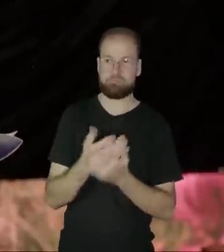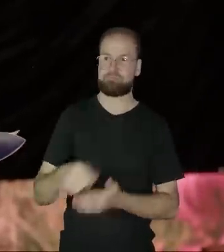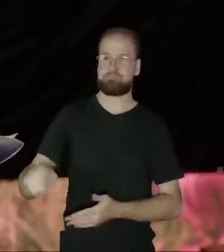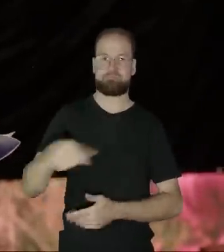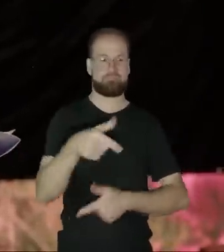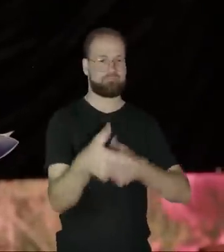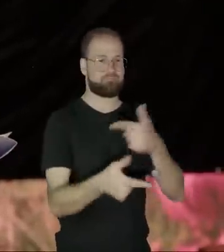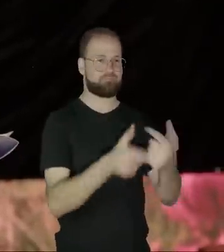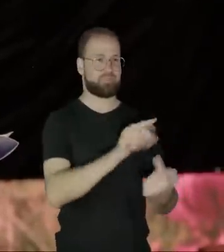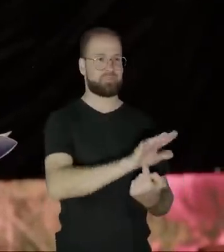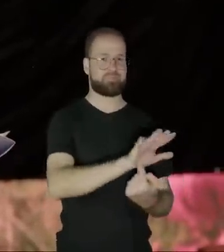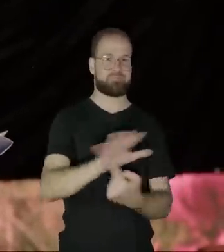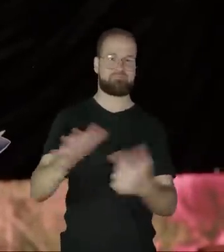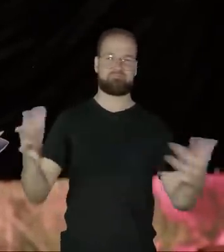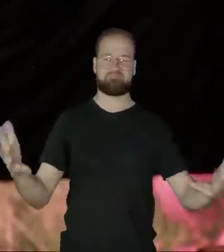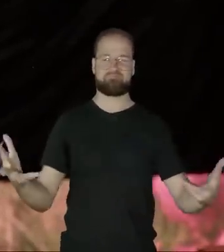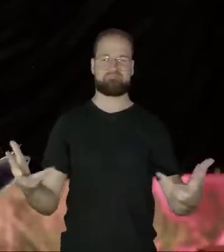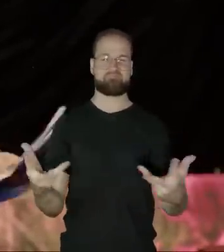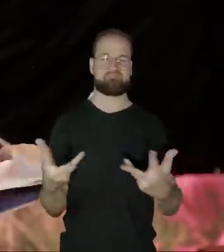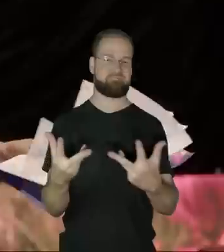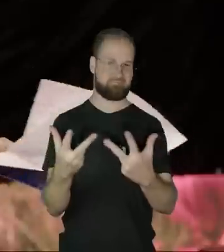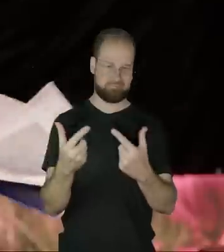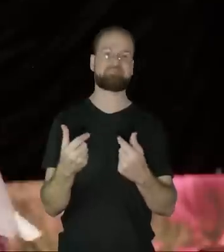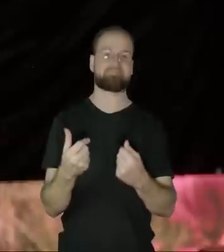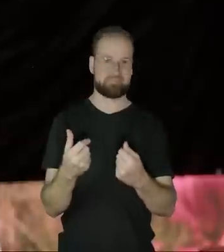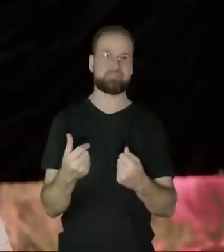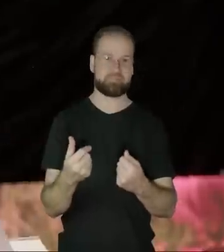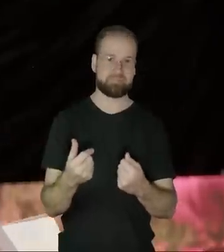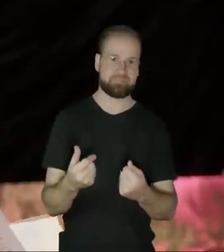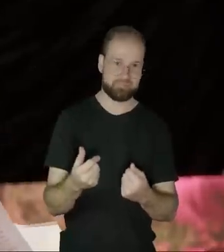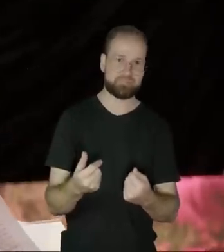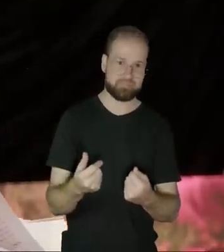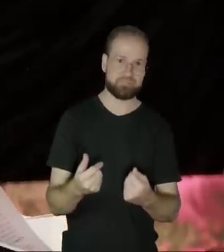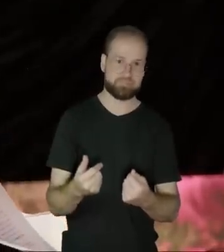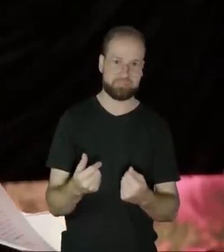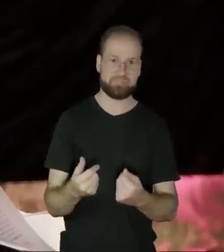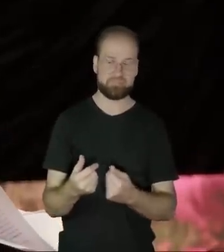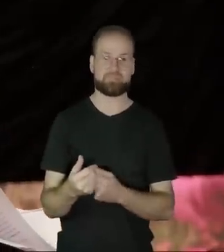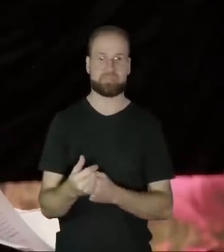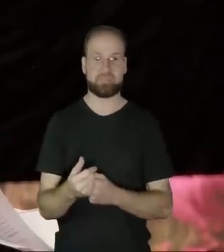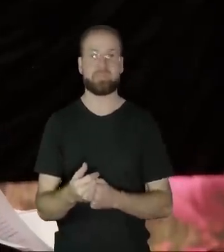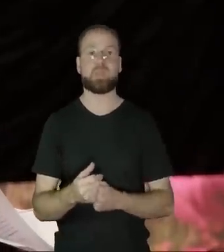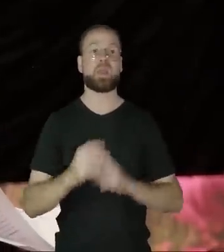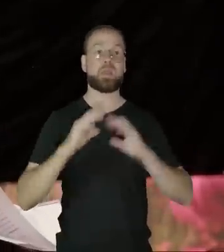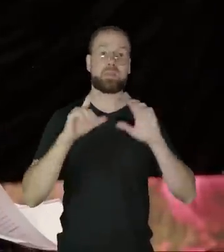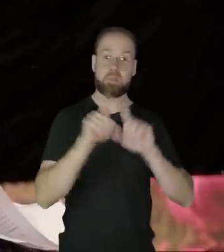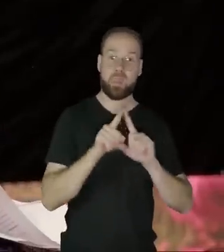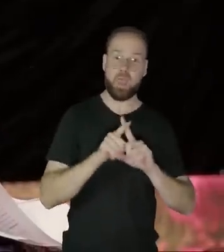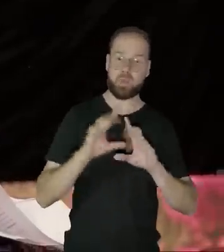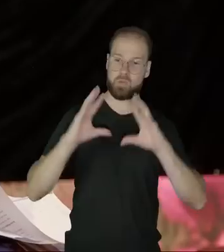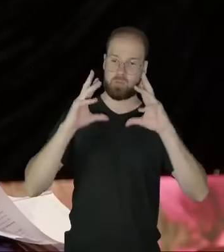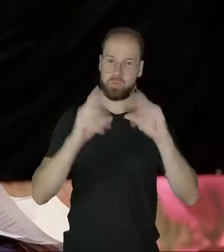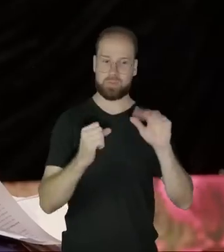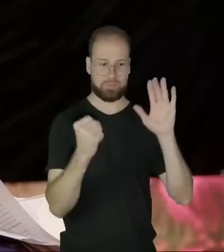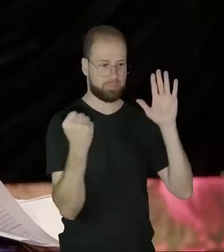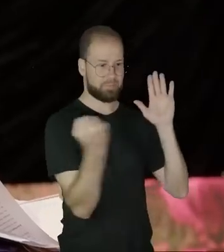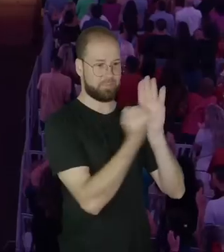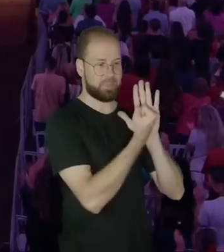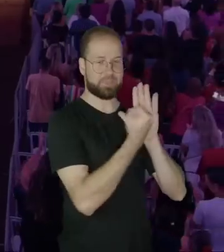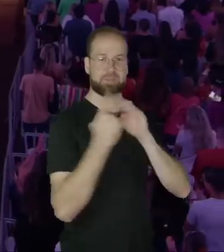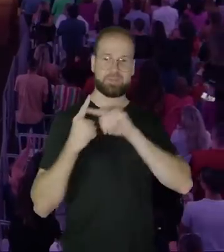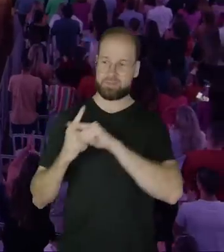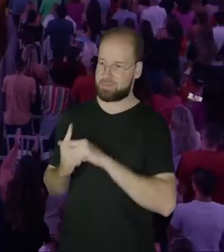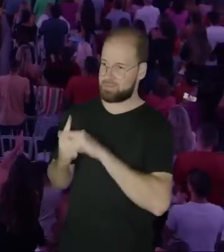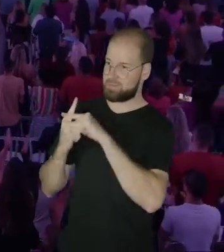em muitos globais. Né? Então, eu quero chamar toda a equipe da Paixão de Cristo aqui para receber o carinho